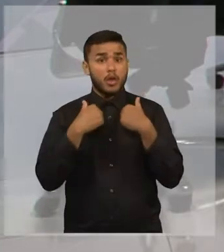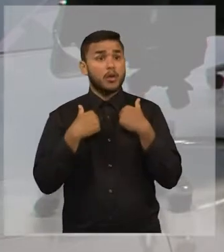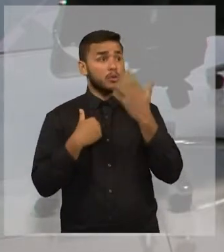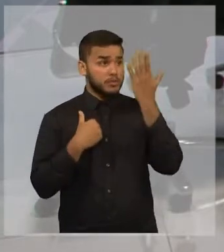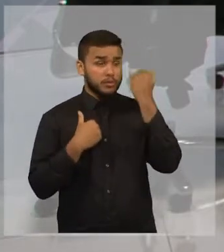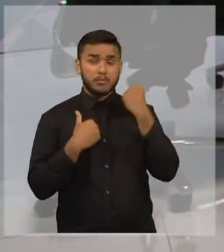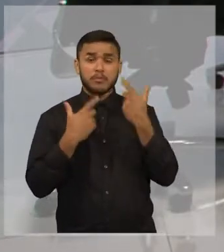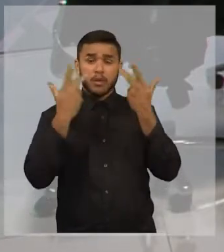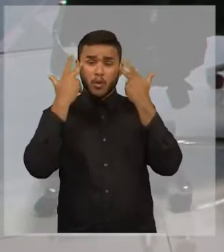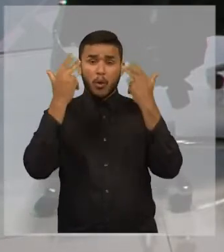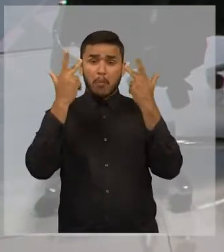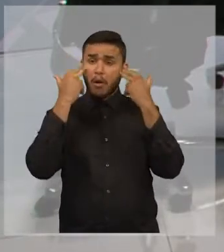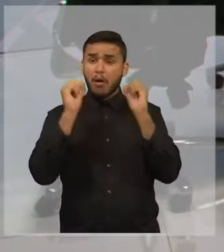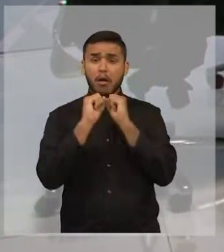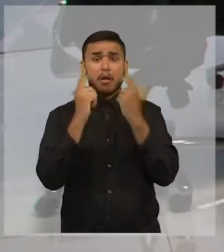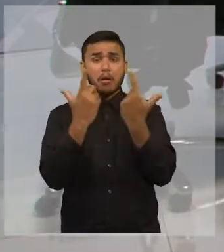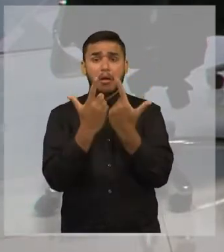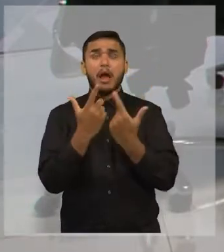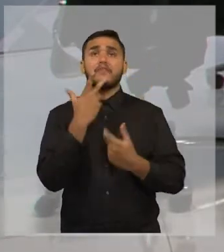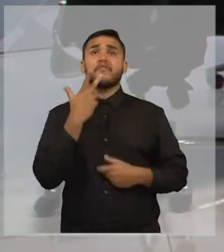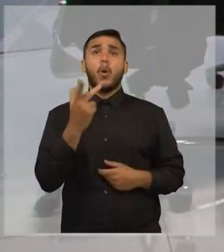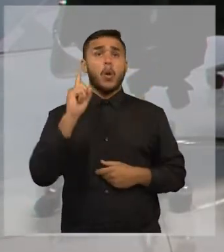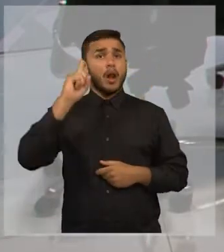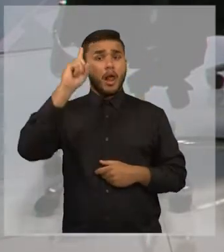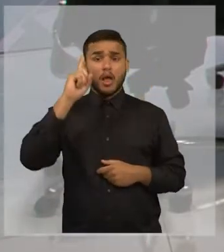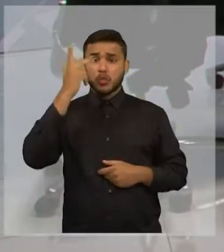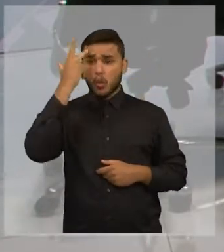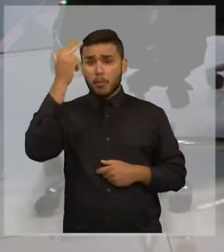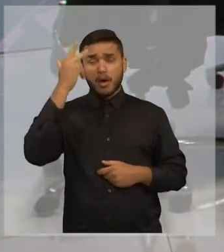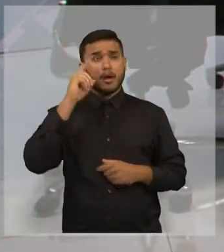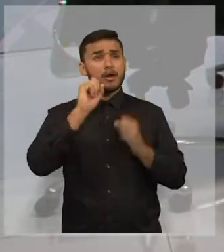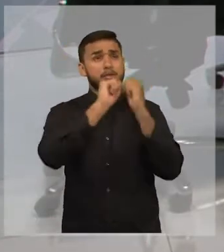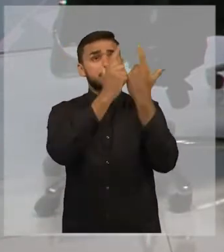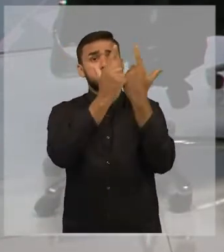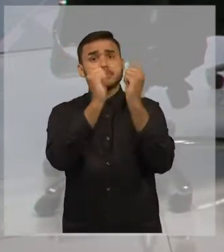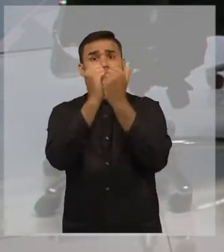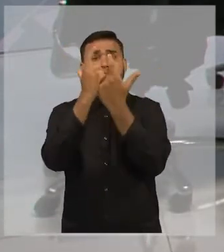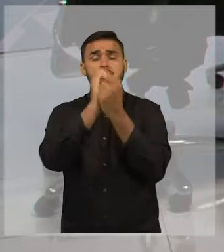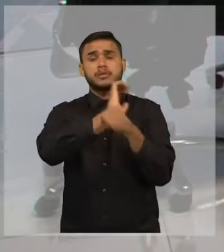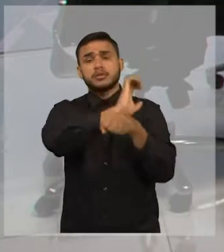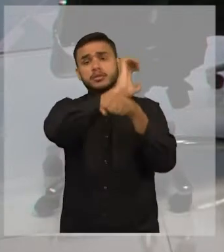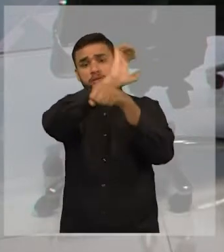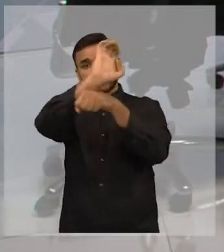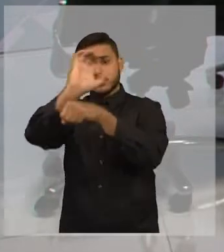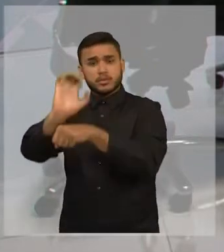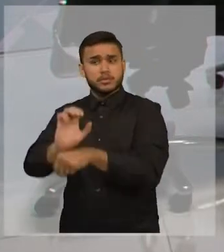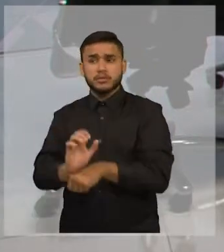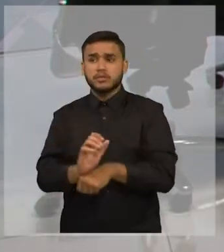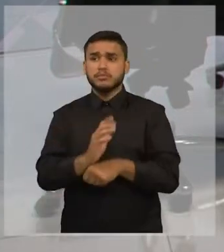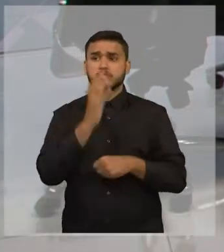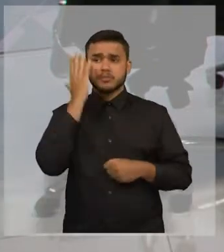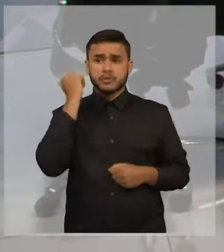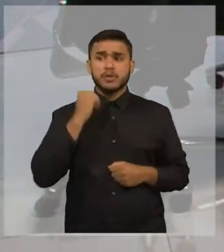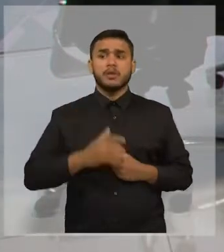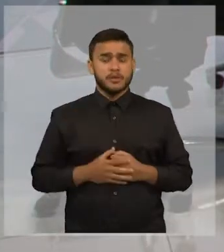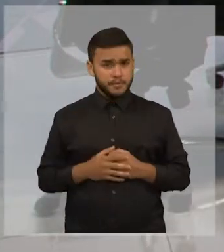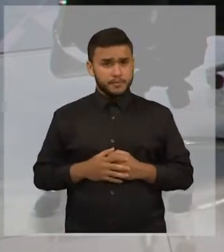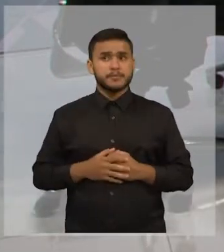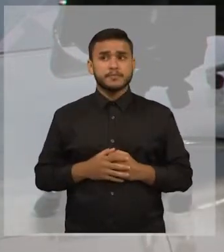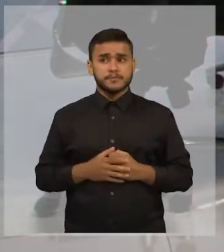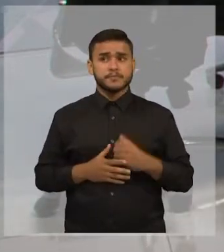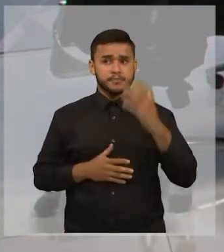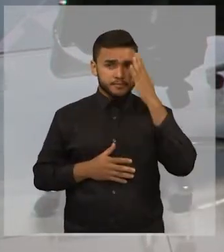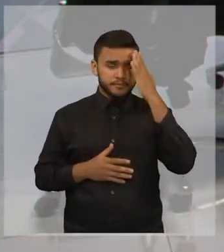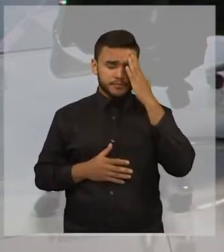filho dele, e eu não defendo o filho, eu acho que aquilo era naturalizado, como era em outras assembleias do Brasil, em outros, vocês sabem disso, em